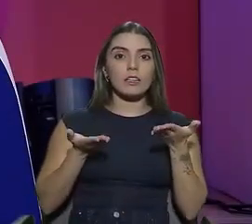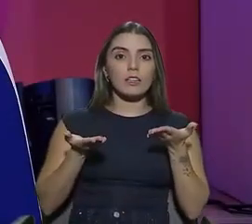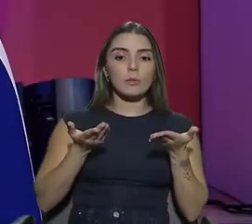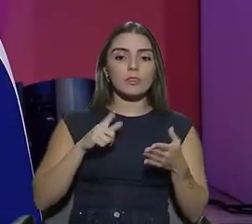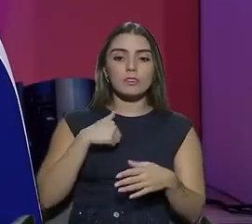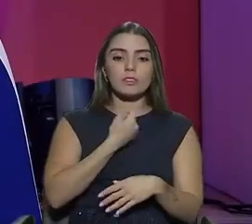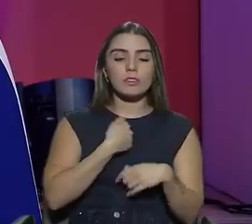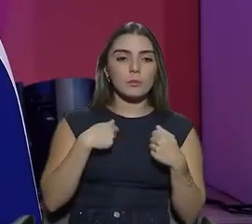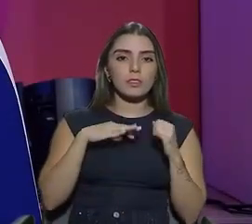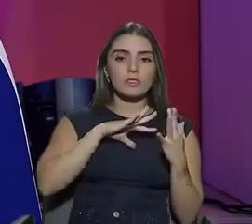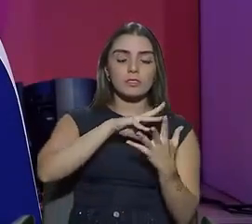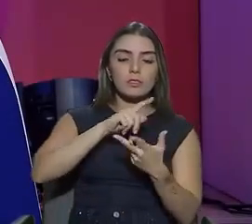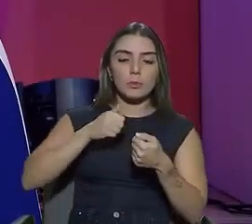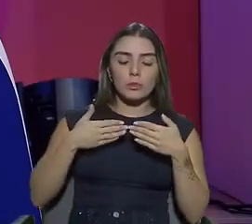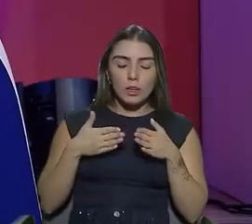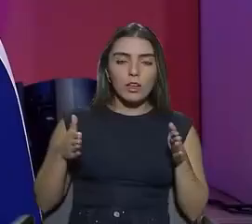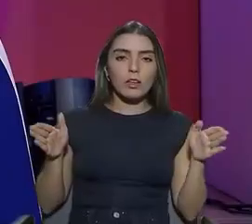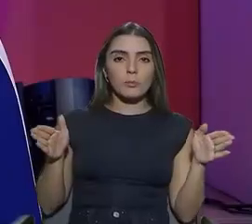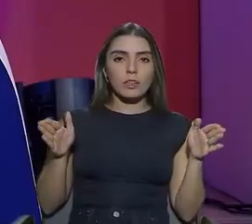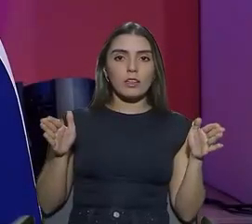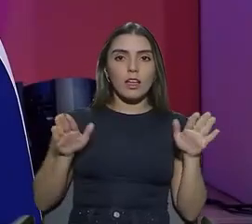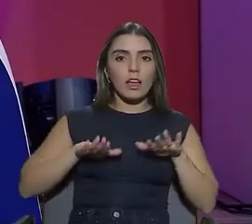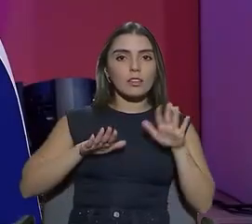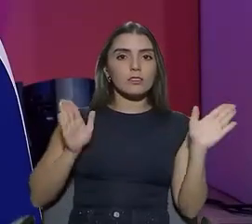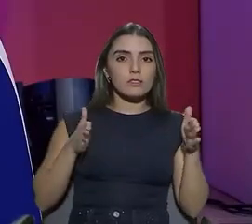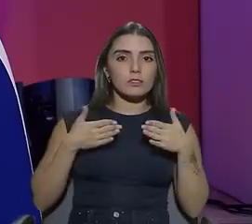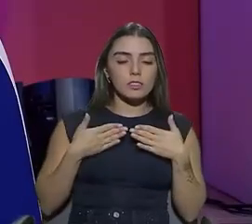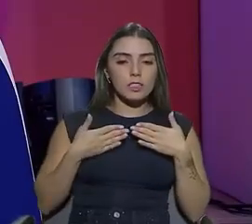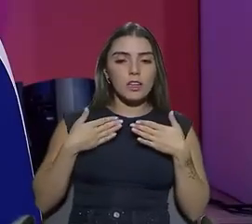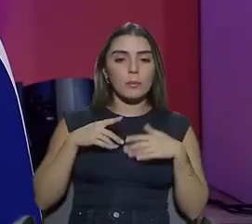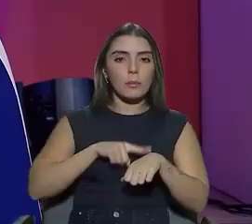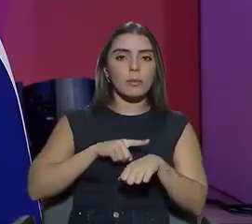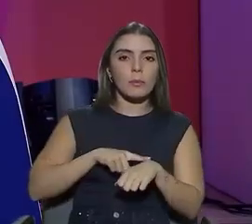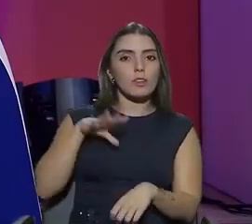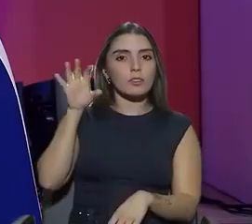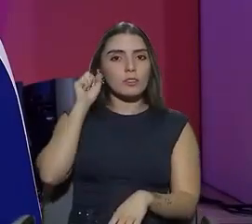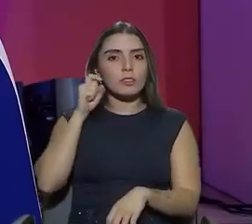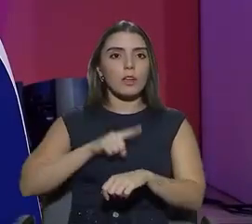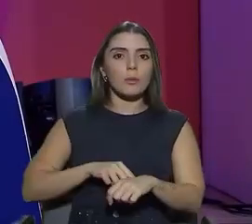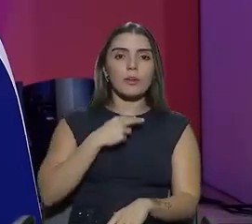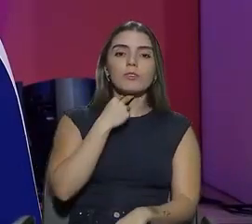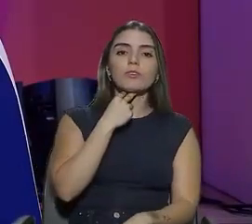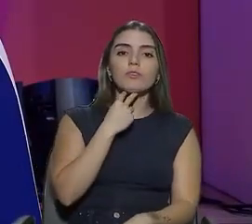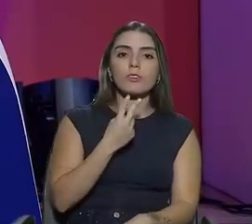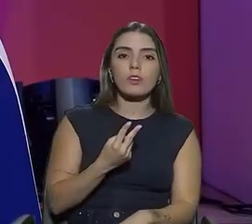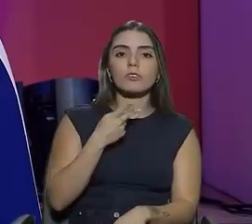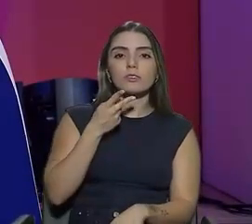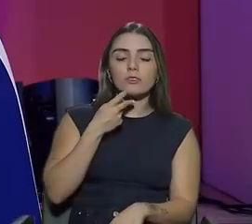de que há momentos para falar, que há momentos para escutar, que há momentos para socializar e também se